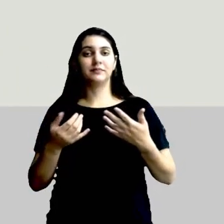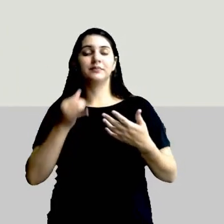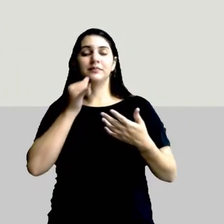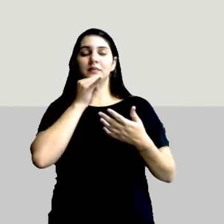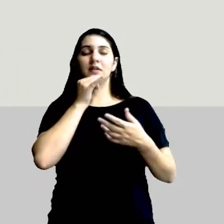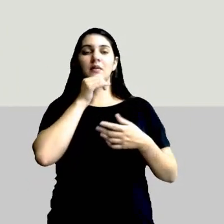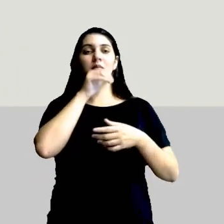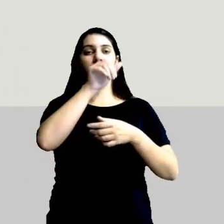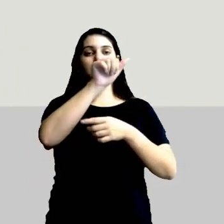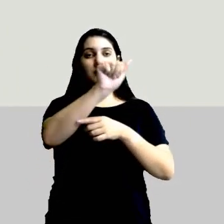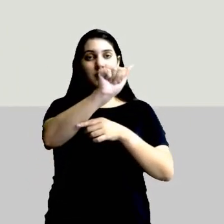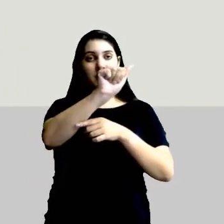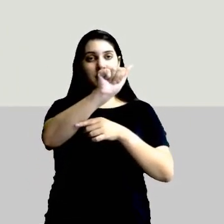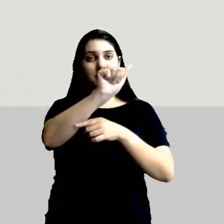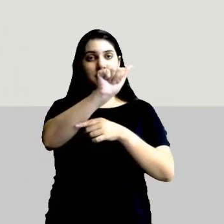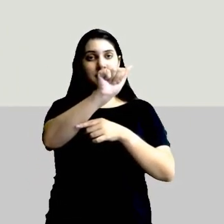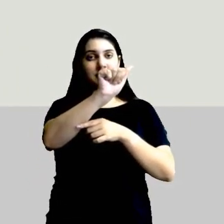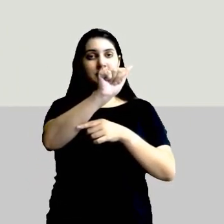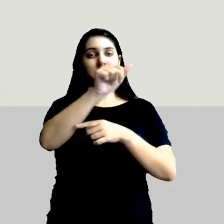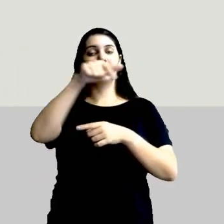No A, eu tenho um